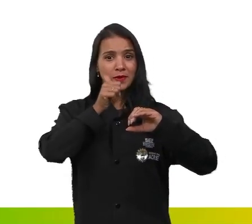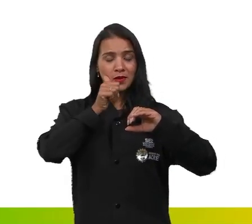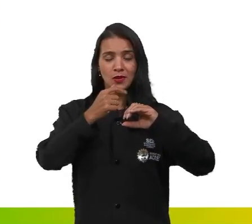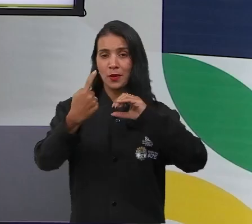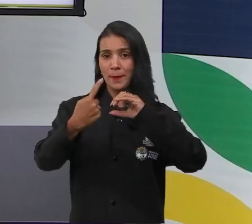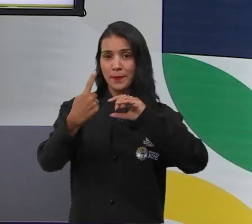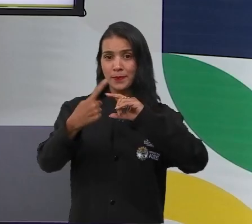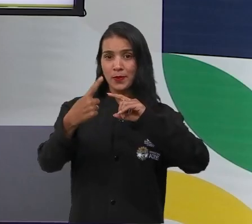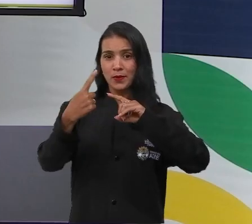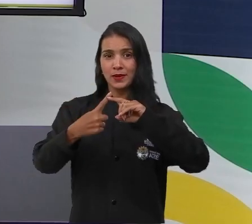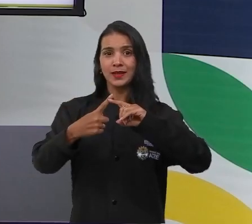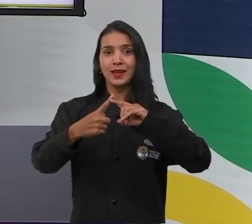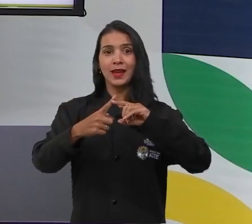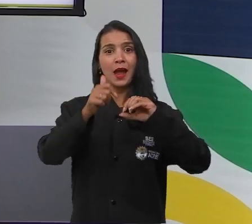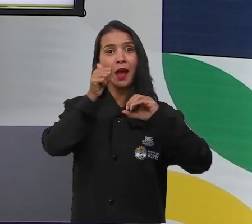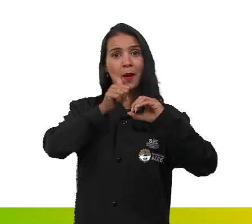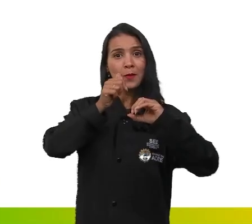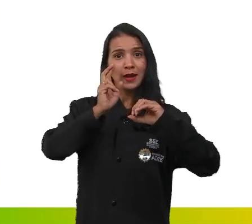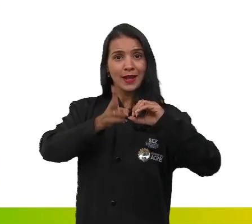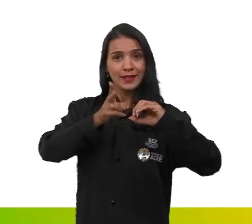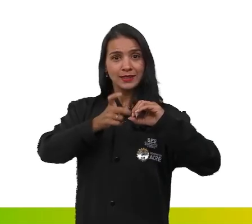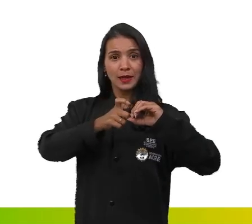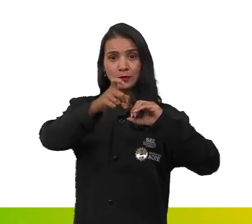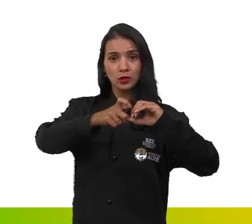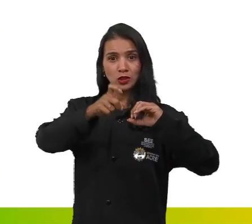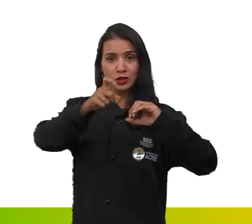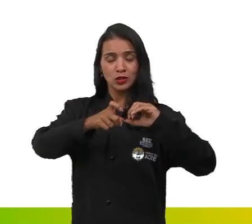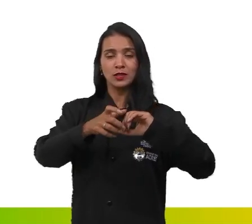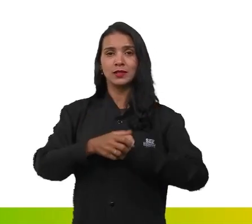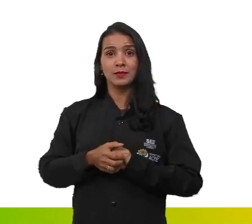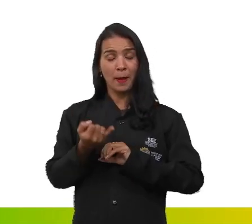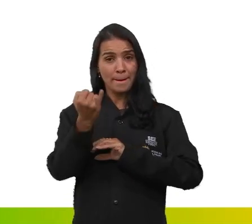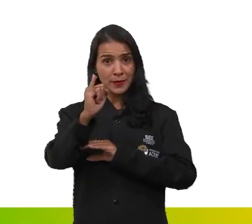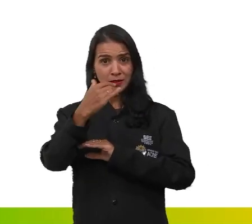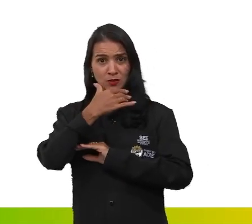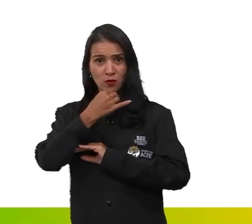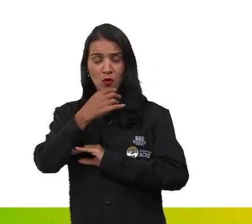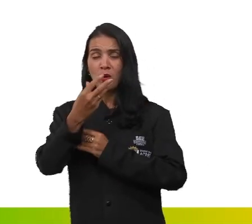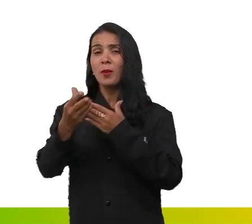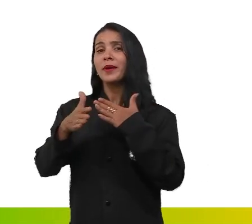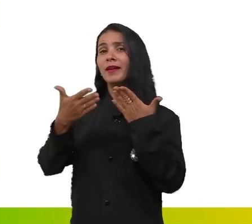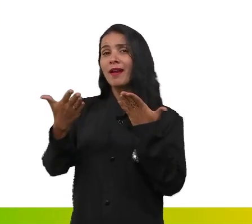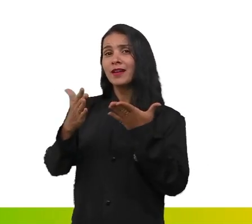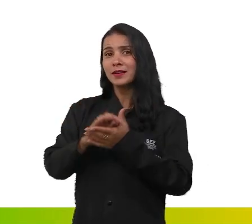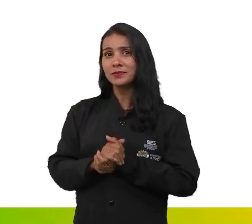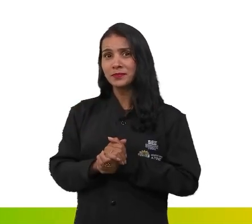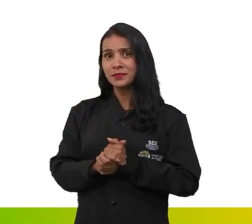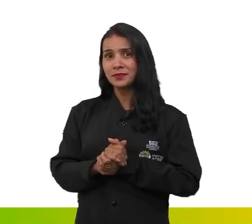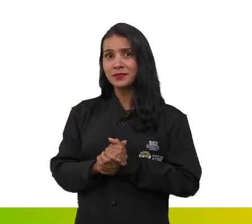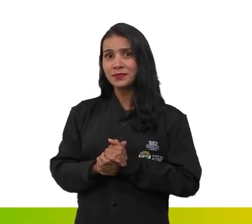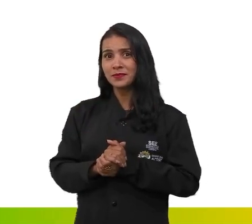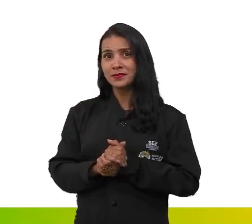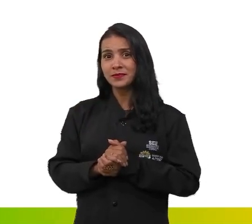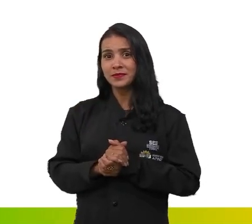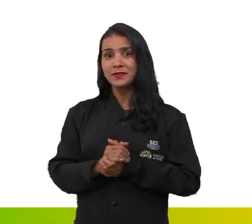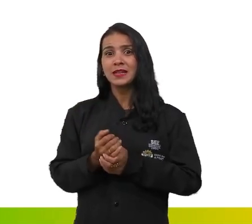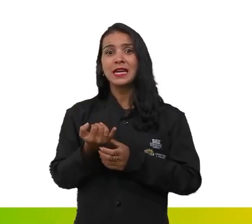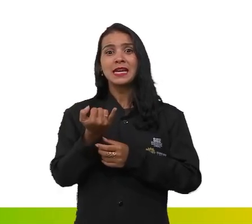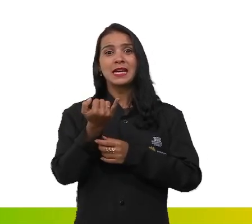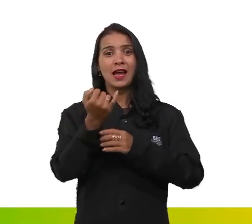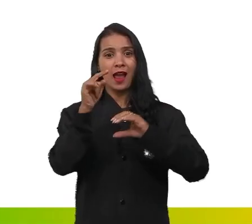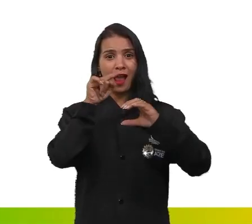mulheres são sempre XX. E se for um menino, pessoal? A mãe, ela está doando X e